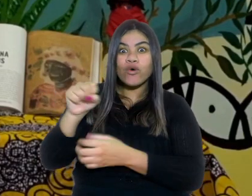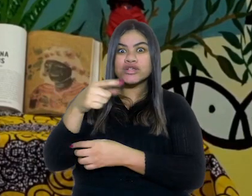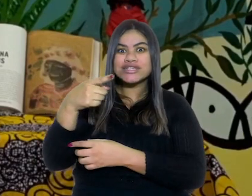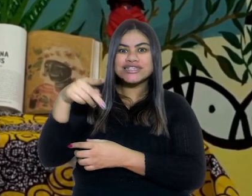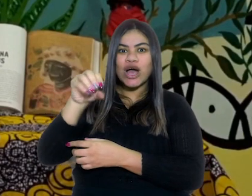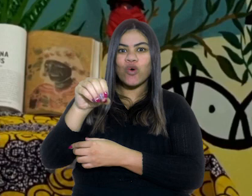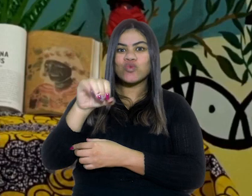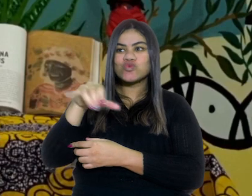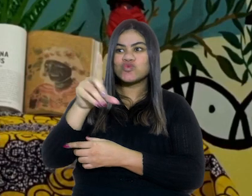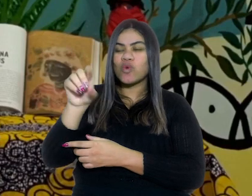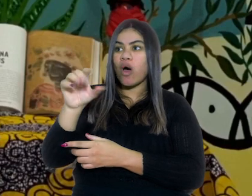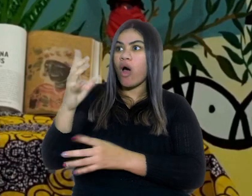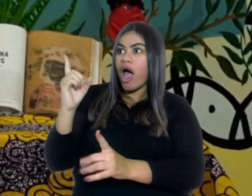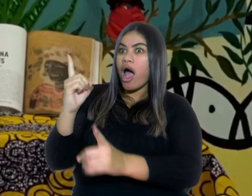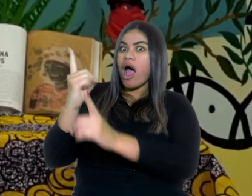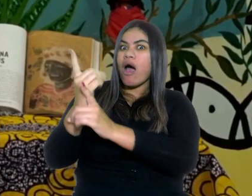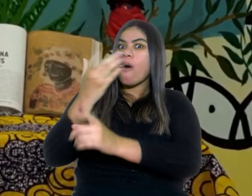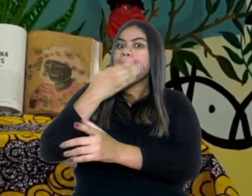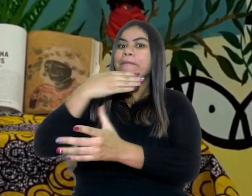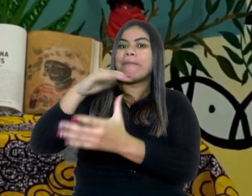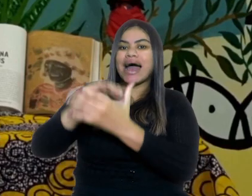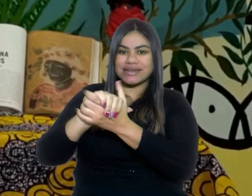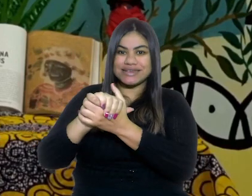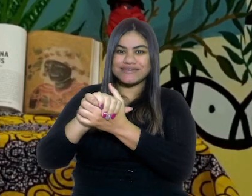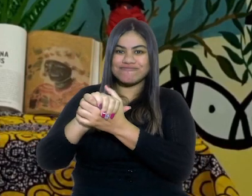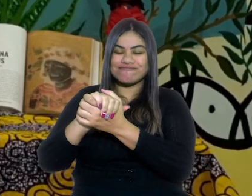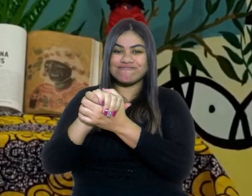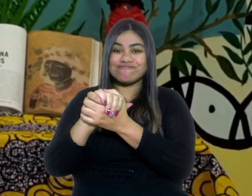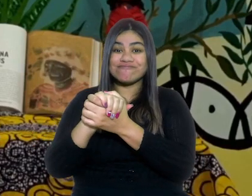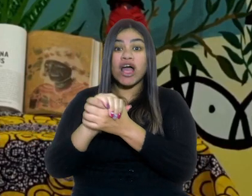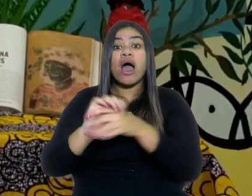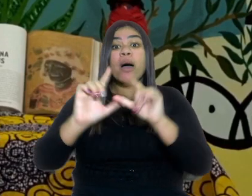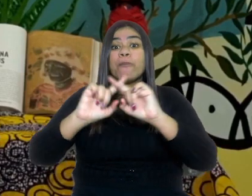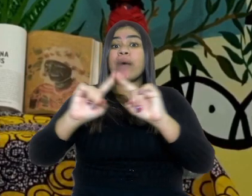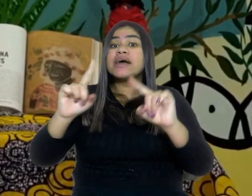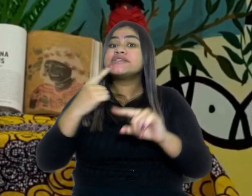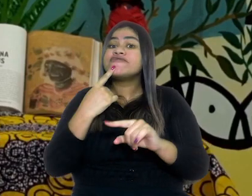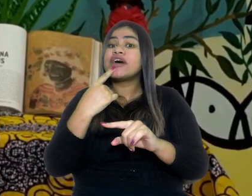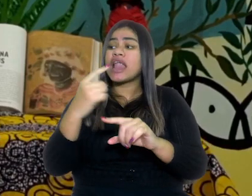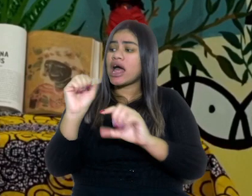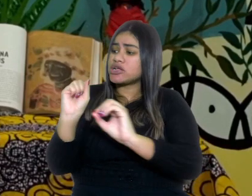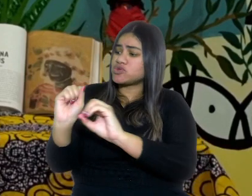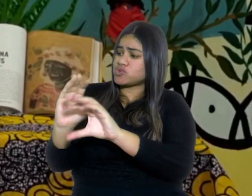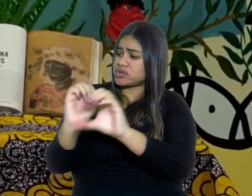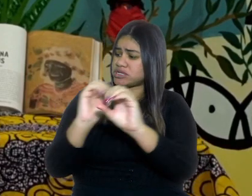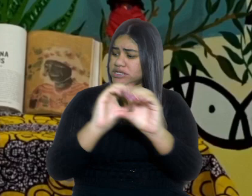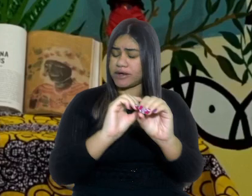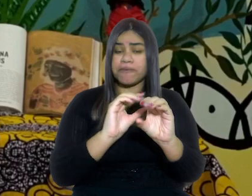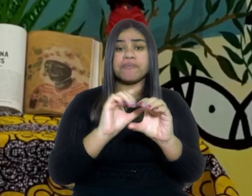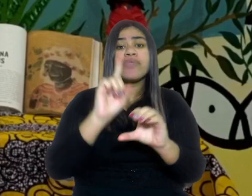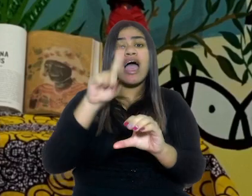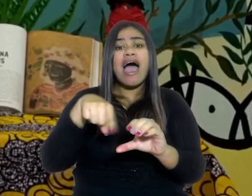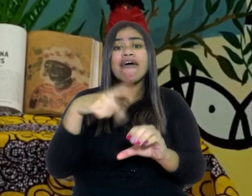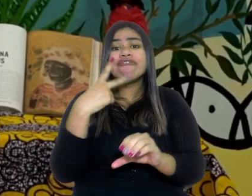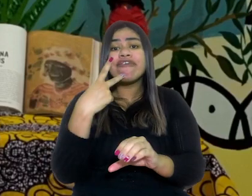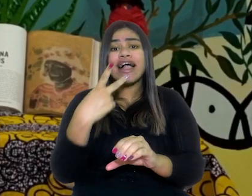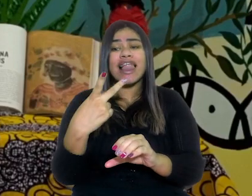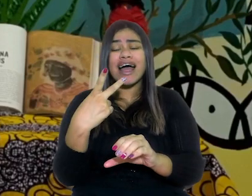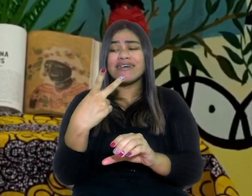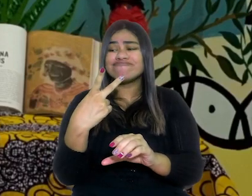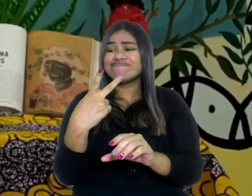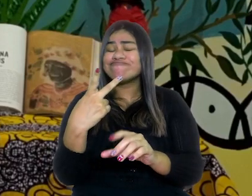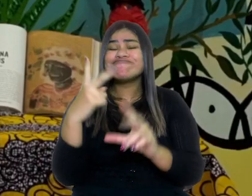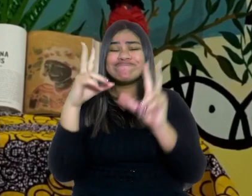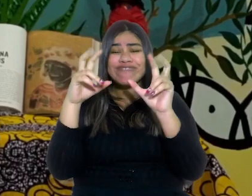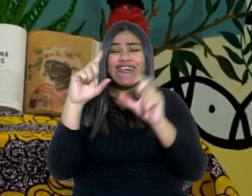João. Falar de educação é falar de dificuldades, né? Assim, a gente,